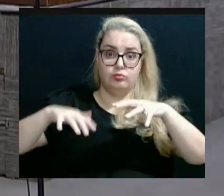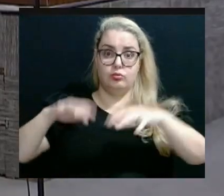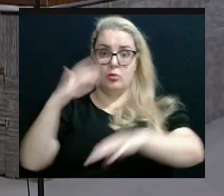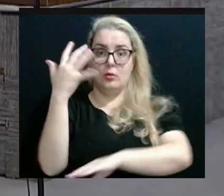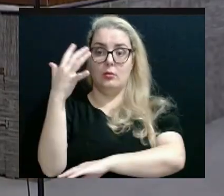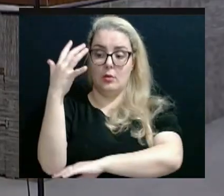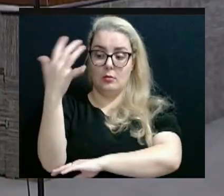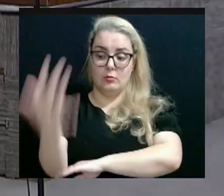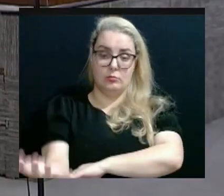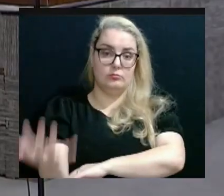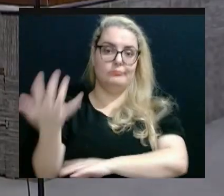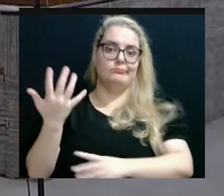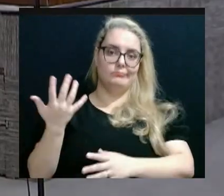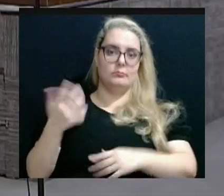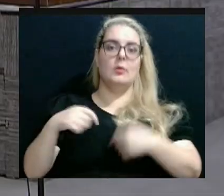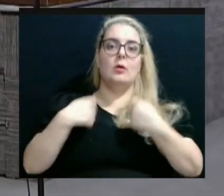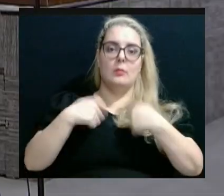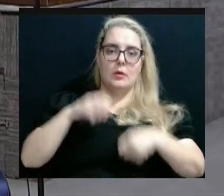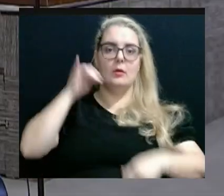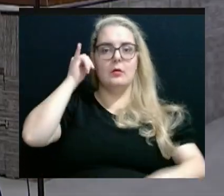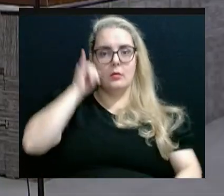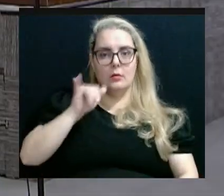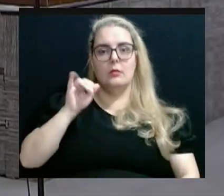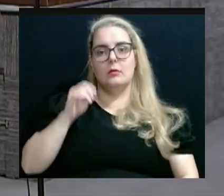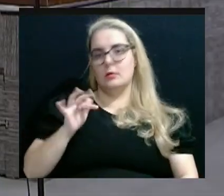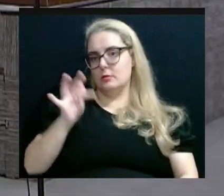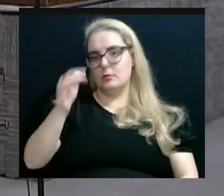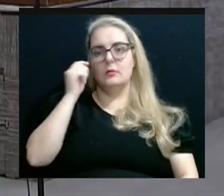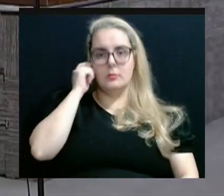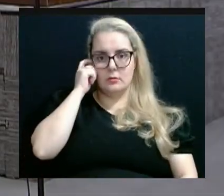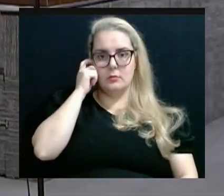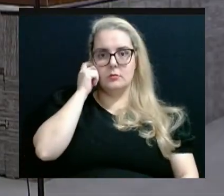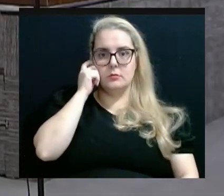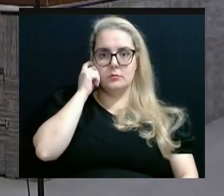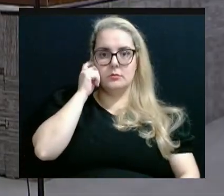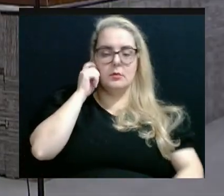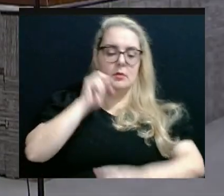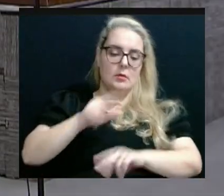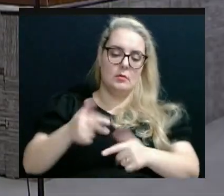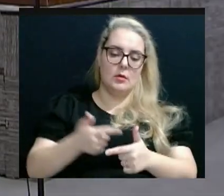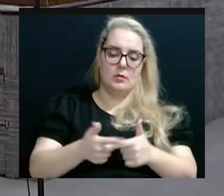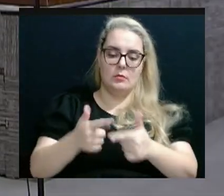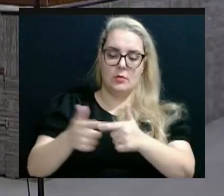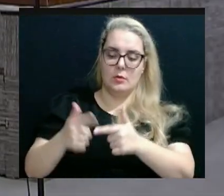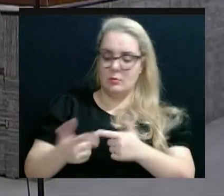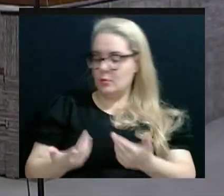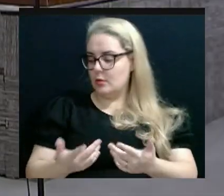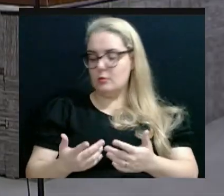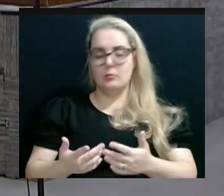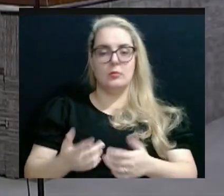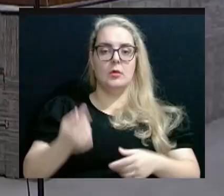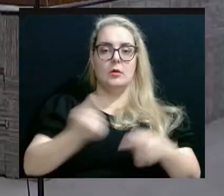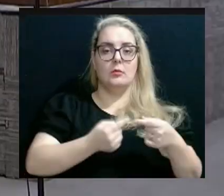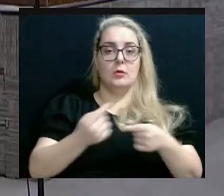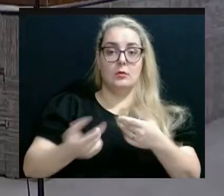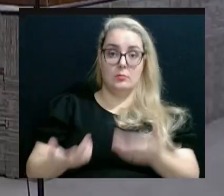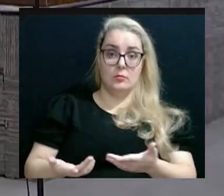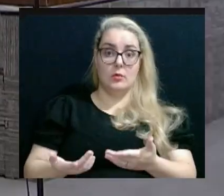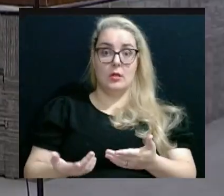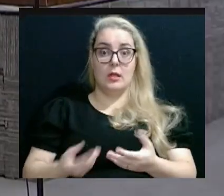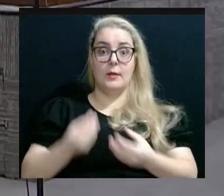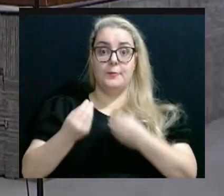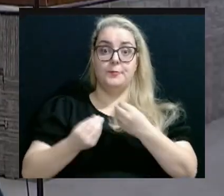alguém. Então a gente tem que evitar isso também no futuro. São vários problemas que a gente vai ali, a gente debateu aqui muito isso, como que será